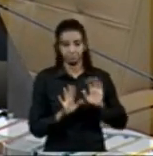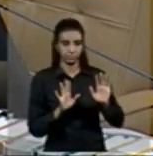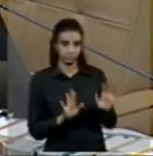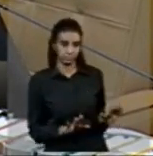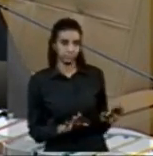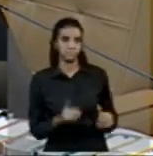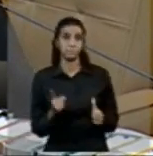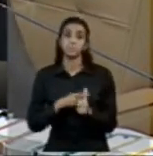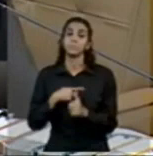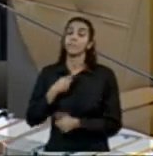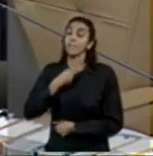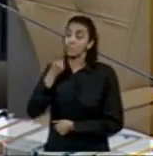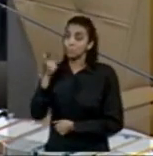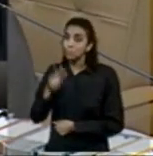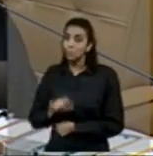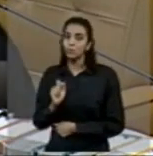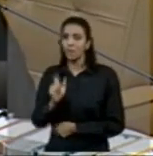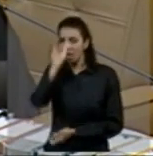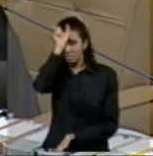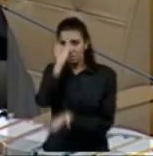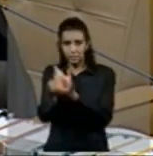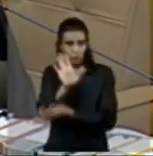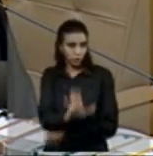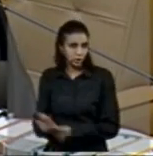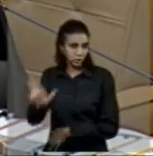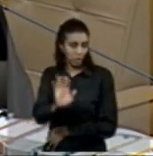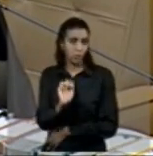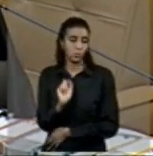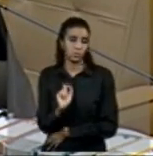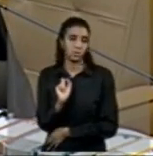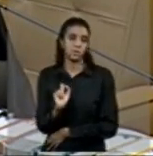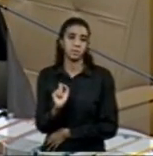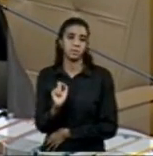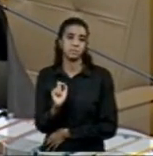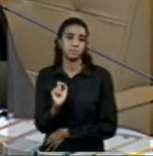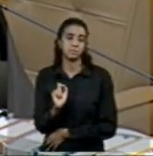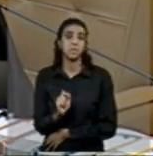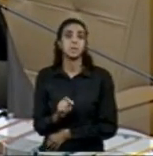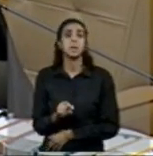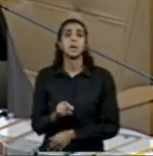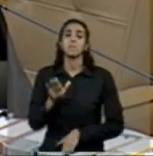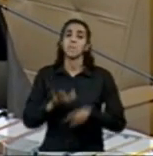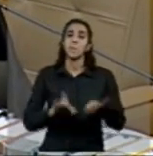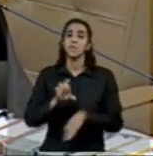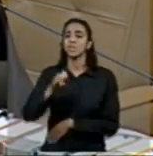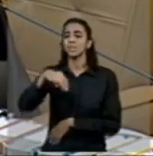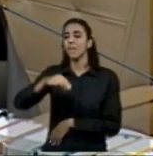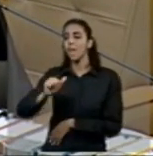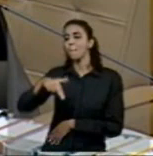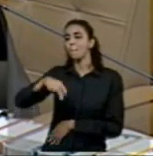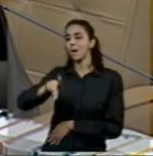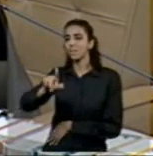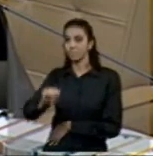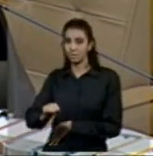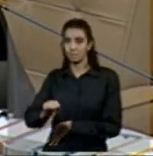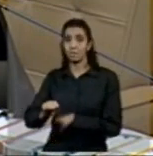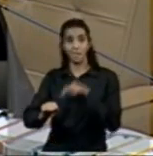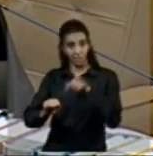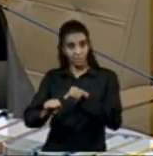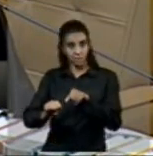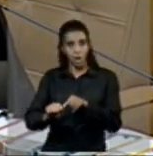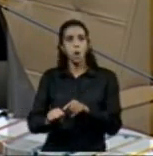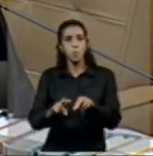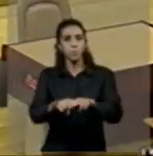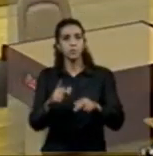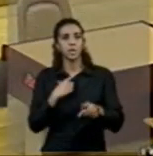Primeiramente, vale insistir na tese mais geral de que é a demanda e o desenvolvimento econômico que geram postos de trabalho.